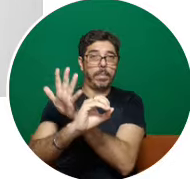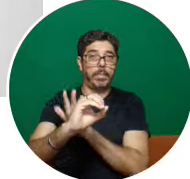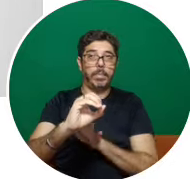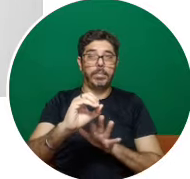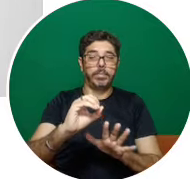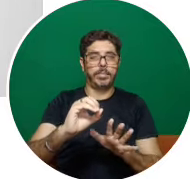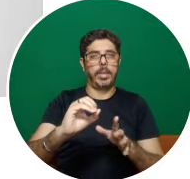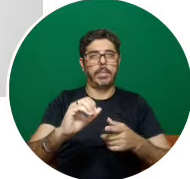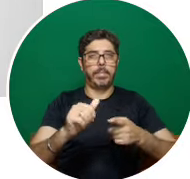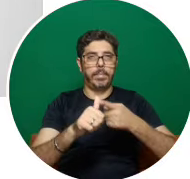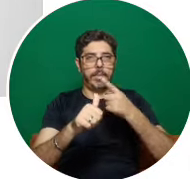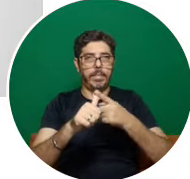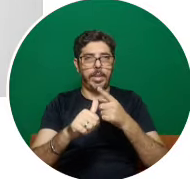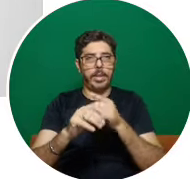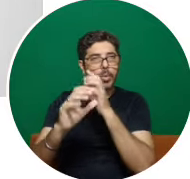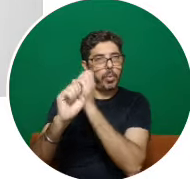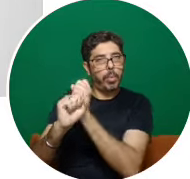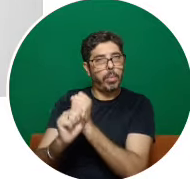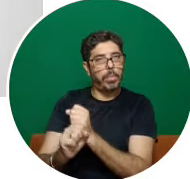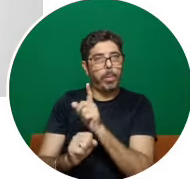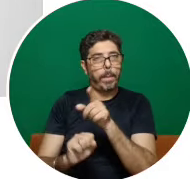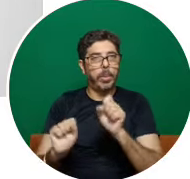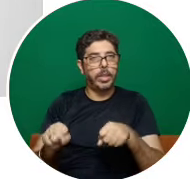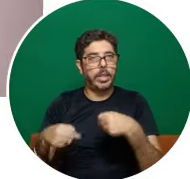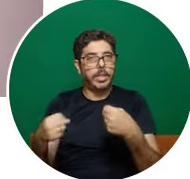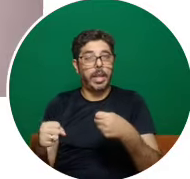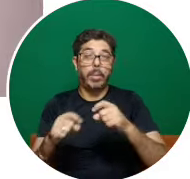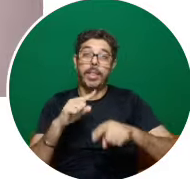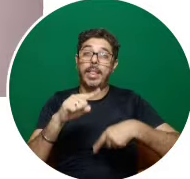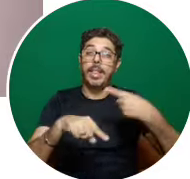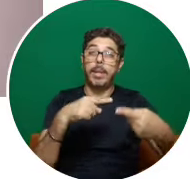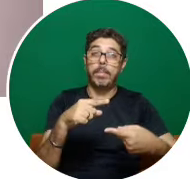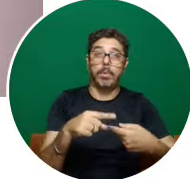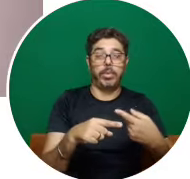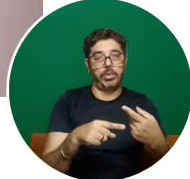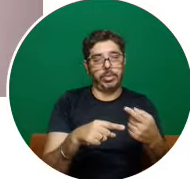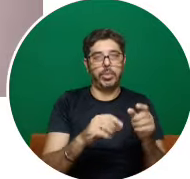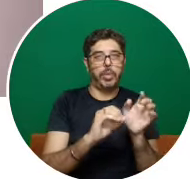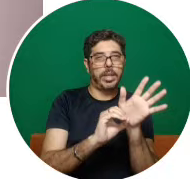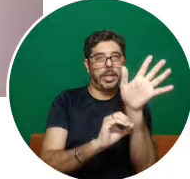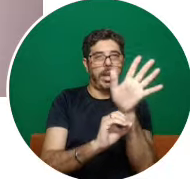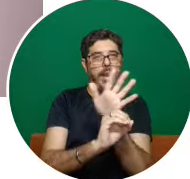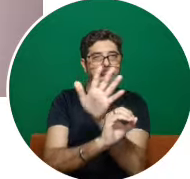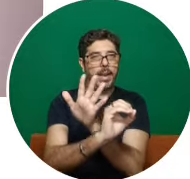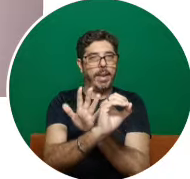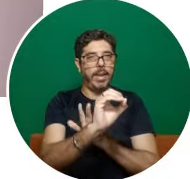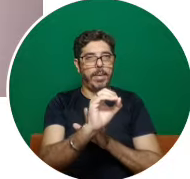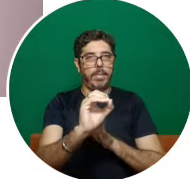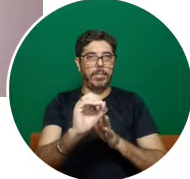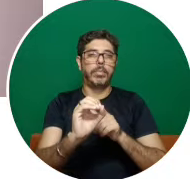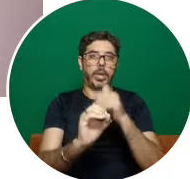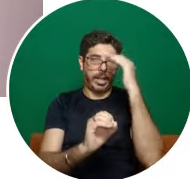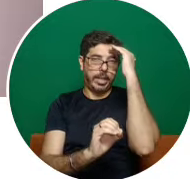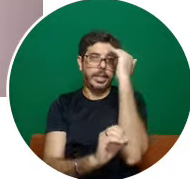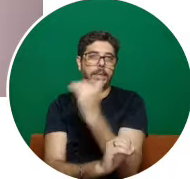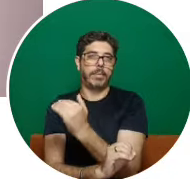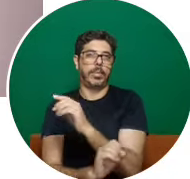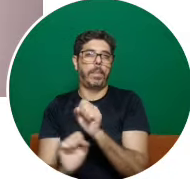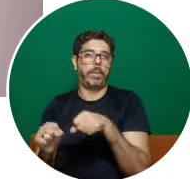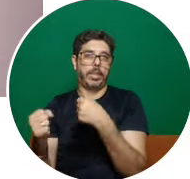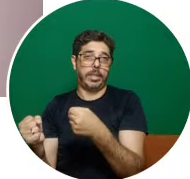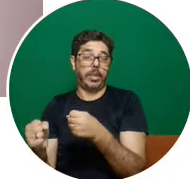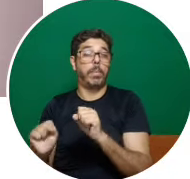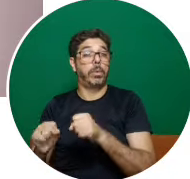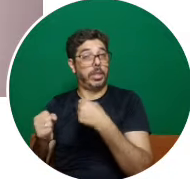o potencial e depois encontrar o campo a partir dele. Isso porque, diferente do campo elétrico, que é vetorial, o